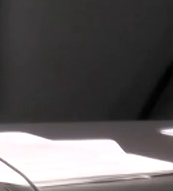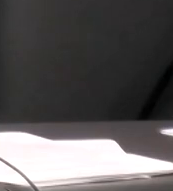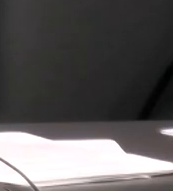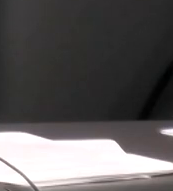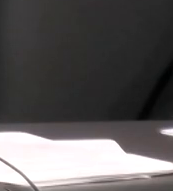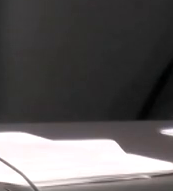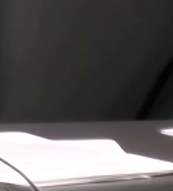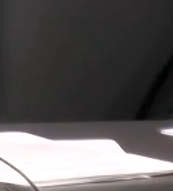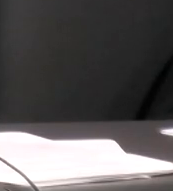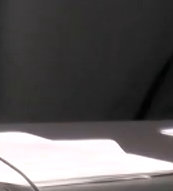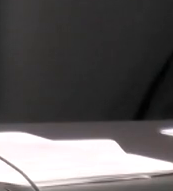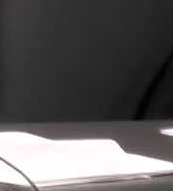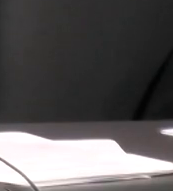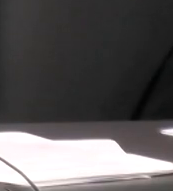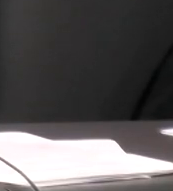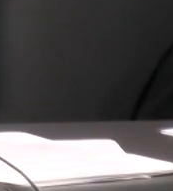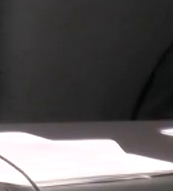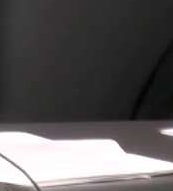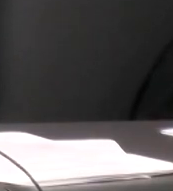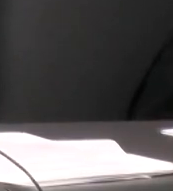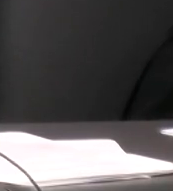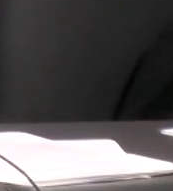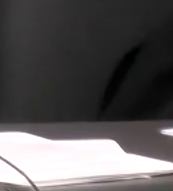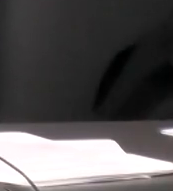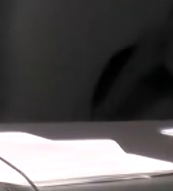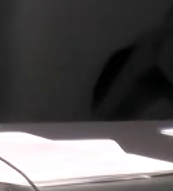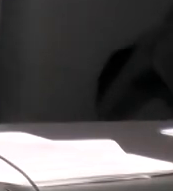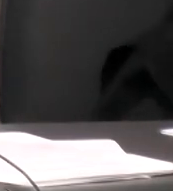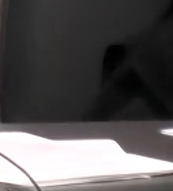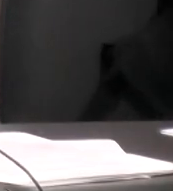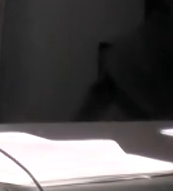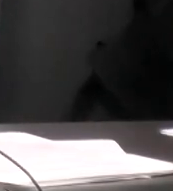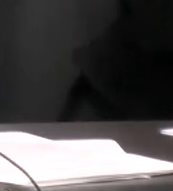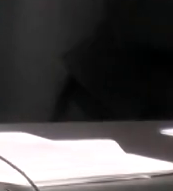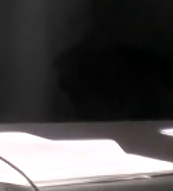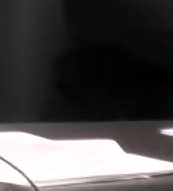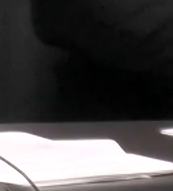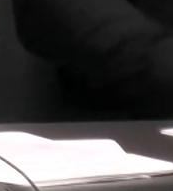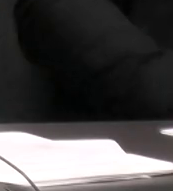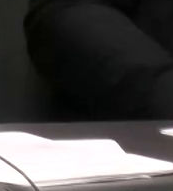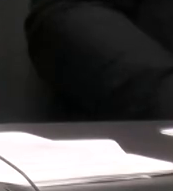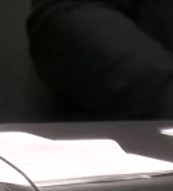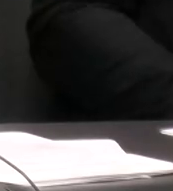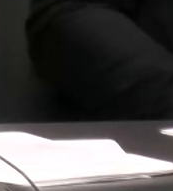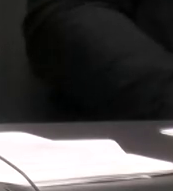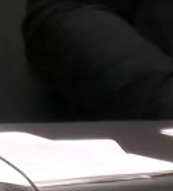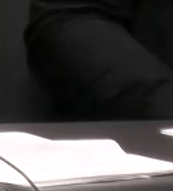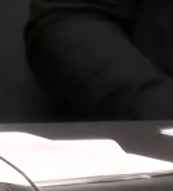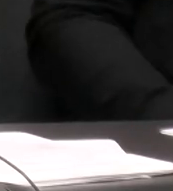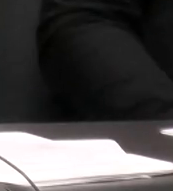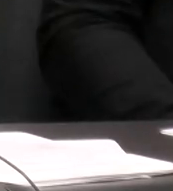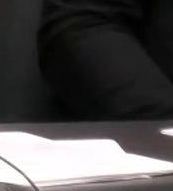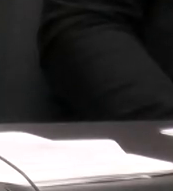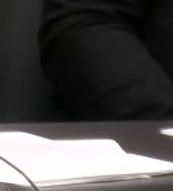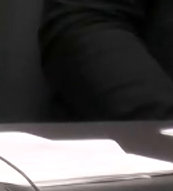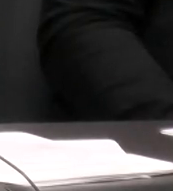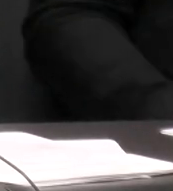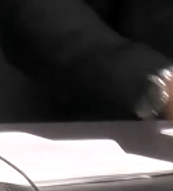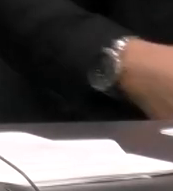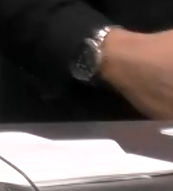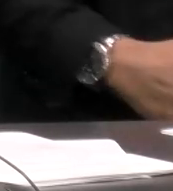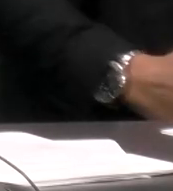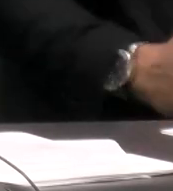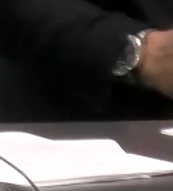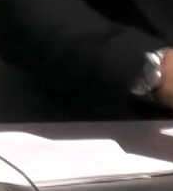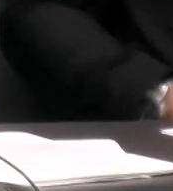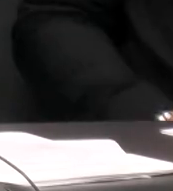são condenados, né, são apurados e condenados. Então, a gente sempre tem que trabalhar mais. Eu quero dizer que eu tenho várias leis, as pessoas acham